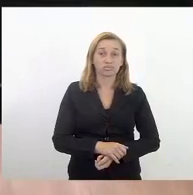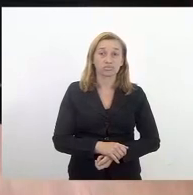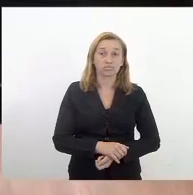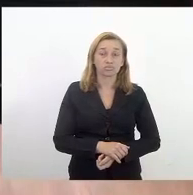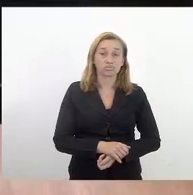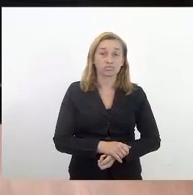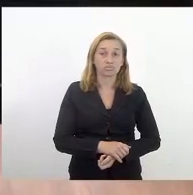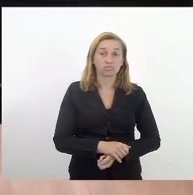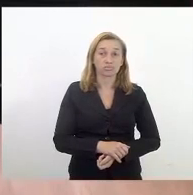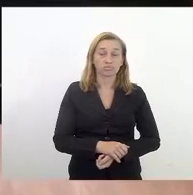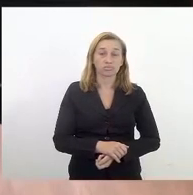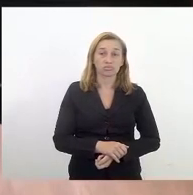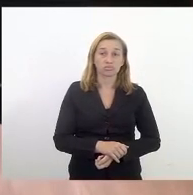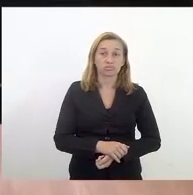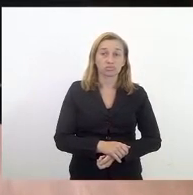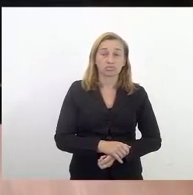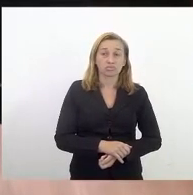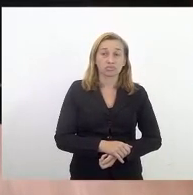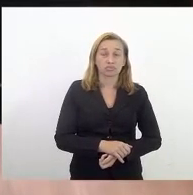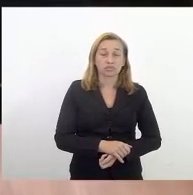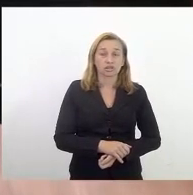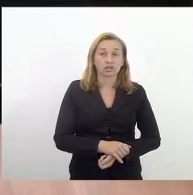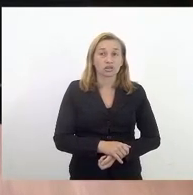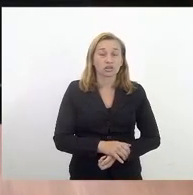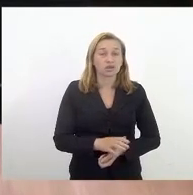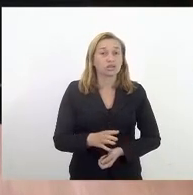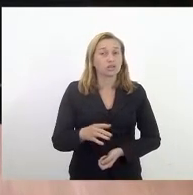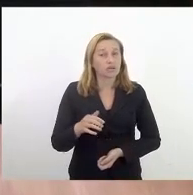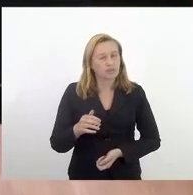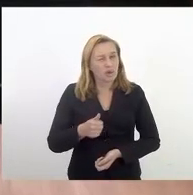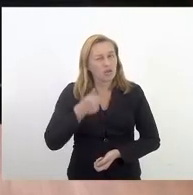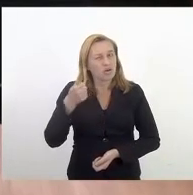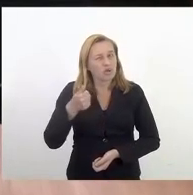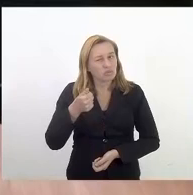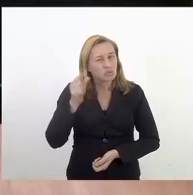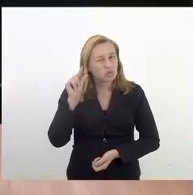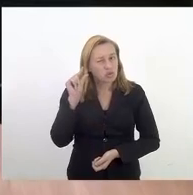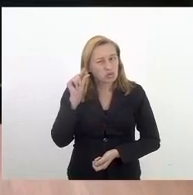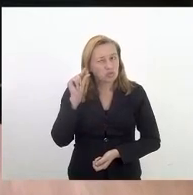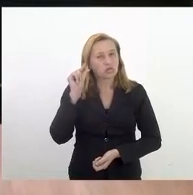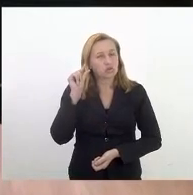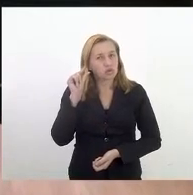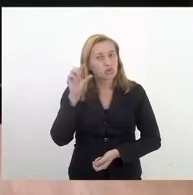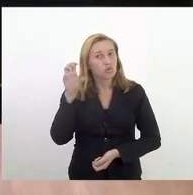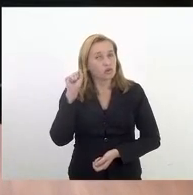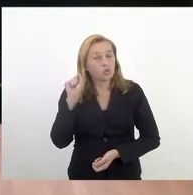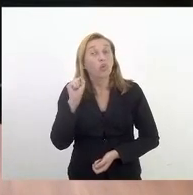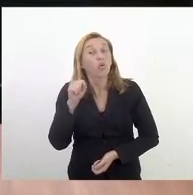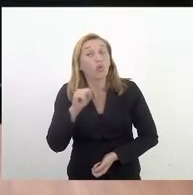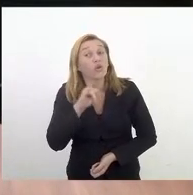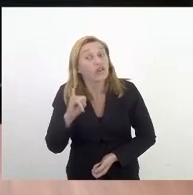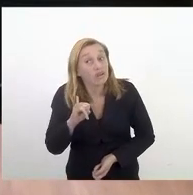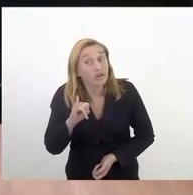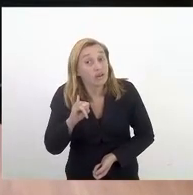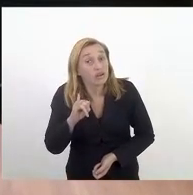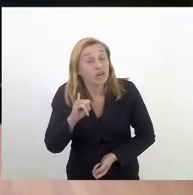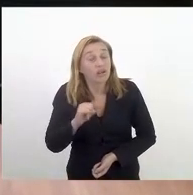desculpa Melhorou tá melhorando né bom hein